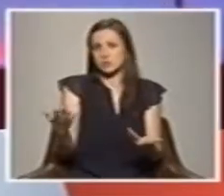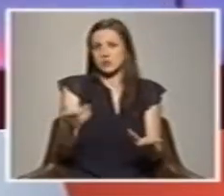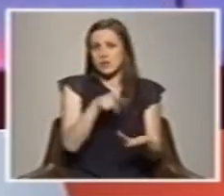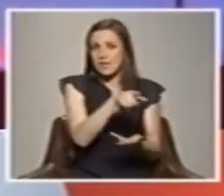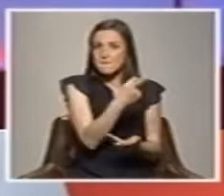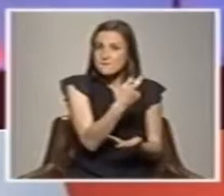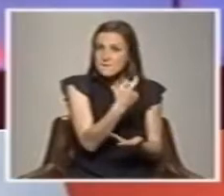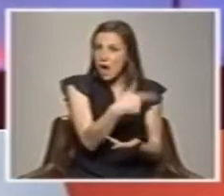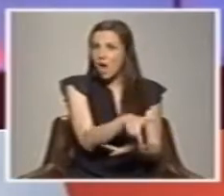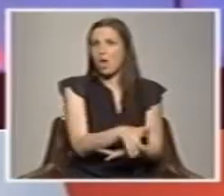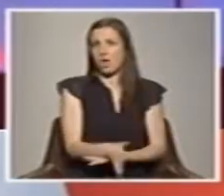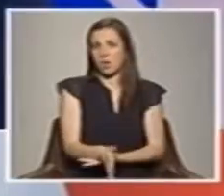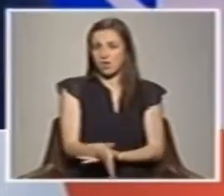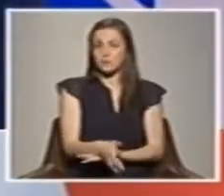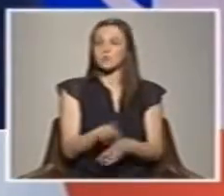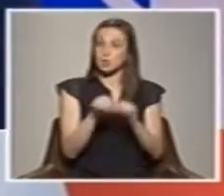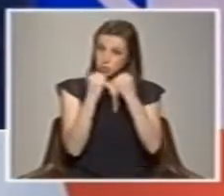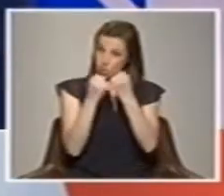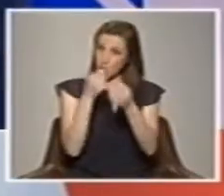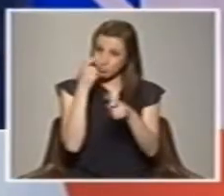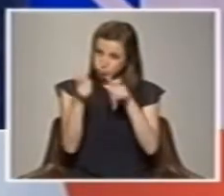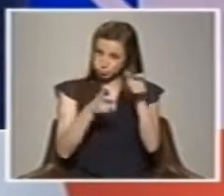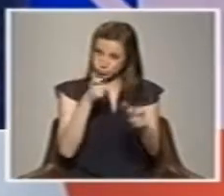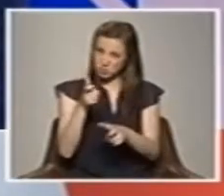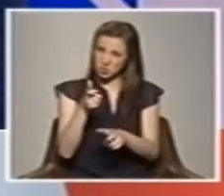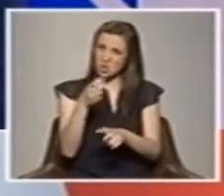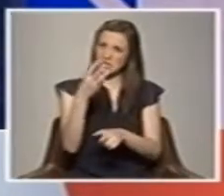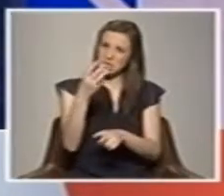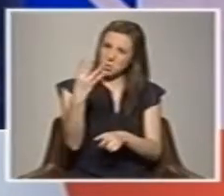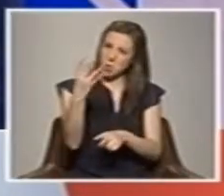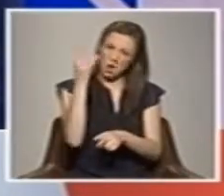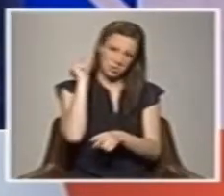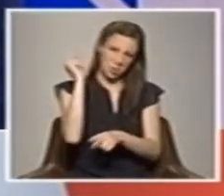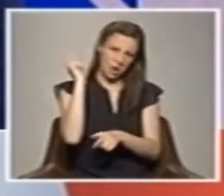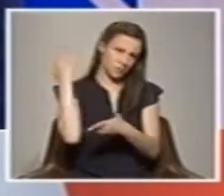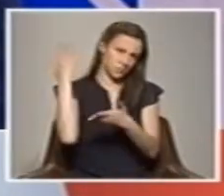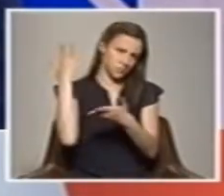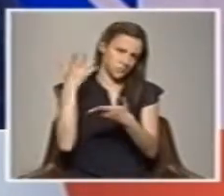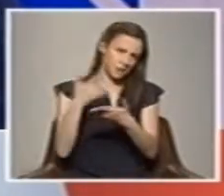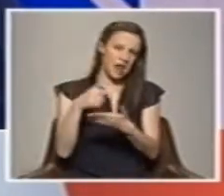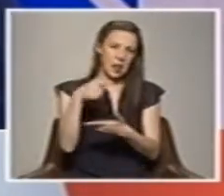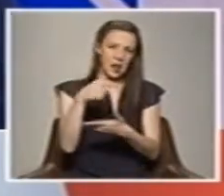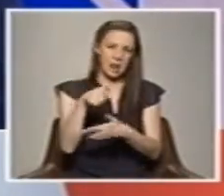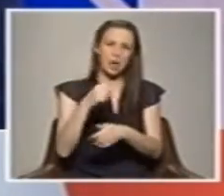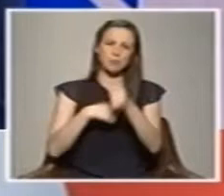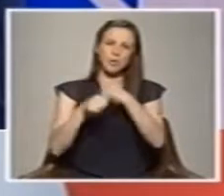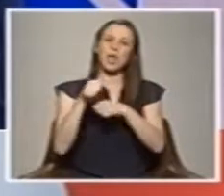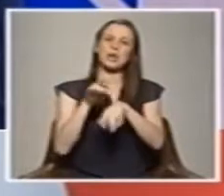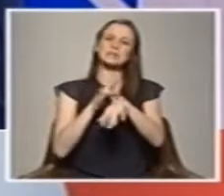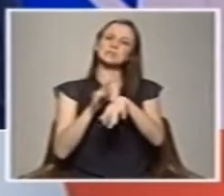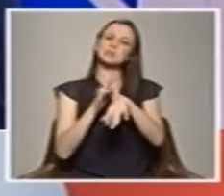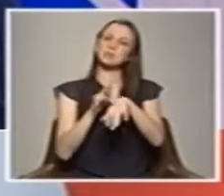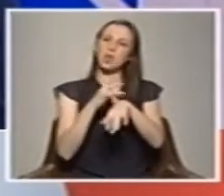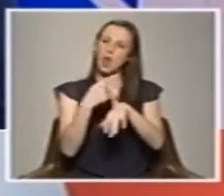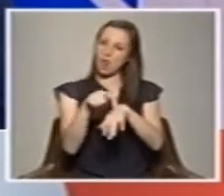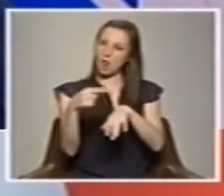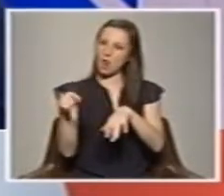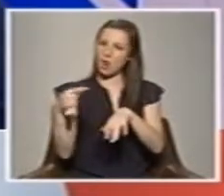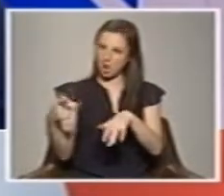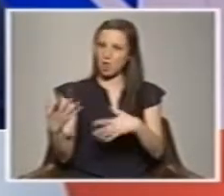tem havido, eu acho, na sociedade portuguesa, nos últimos 3, 4 anos, um movimento de sensibilização que tem